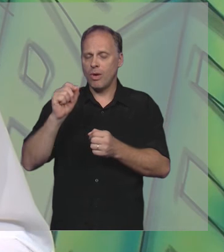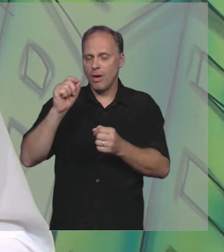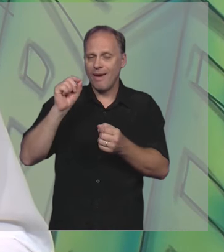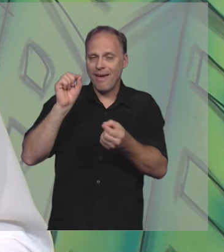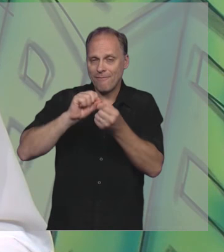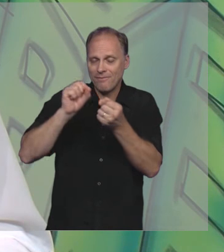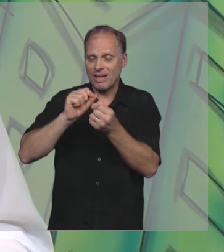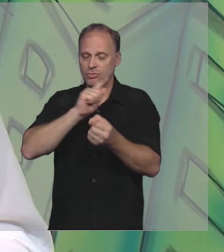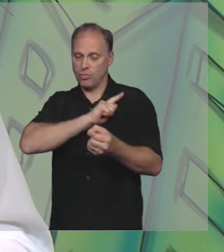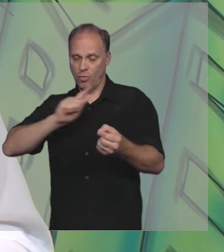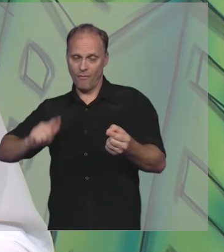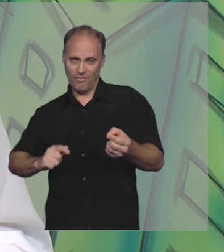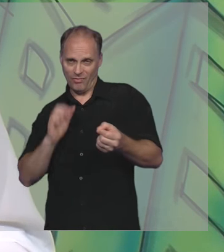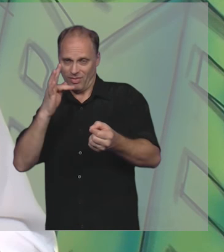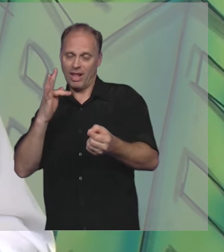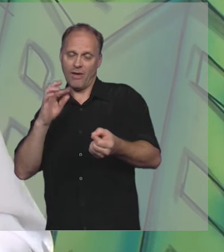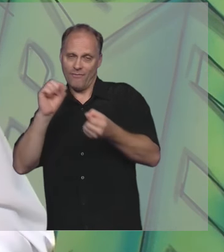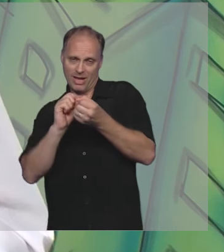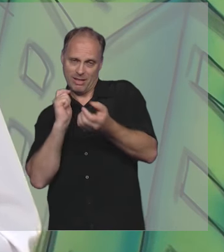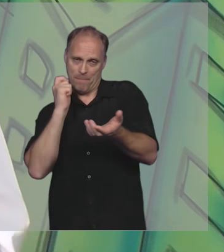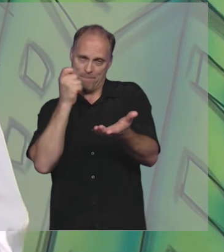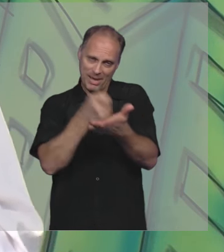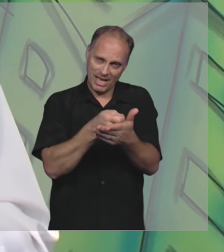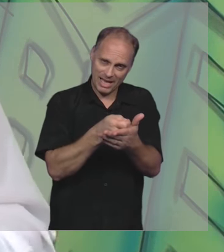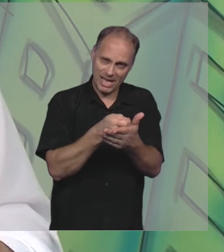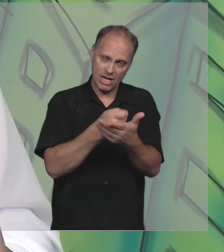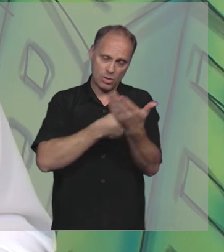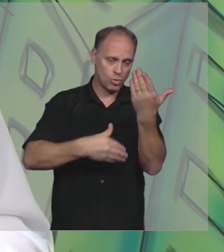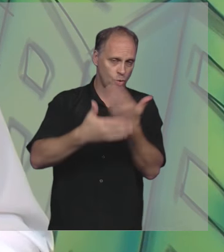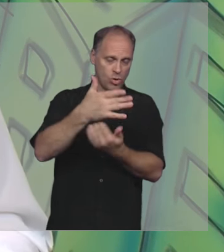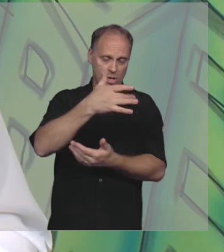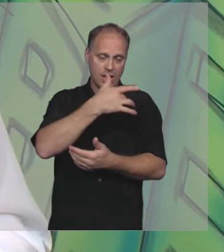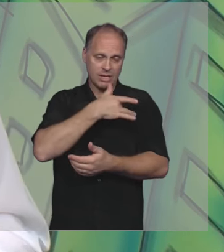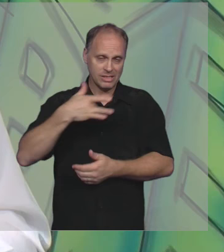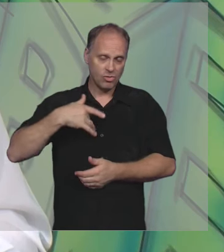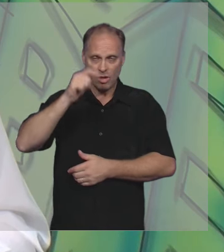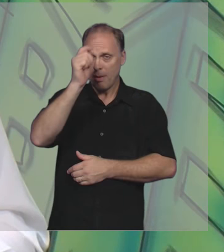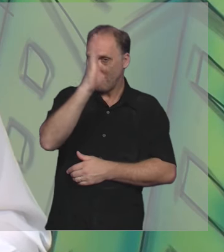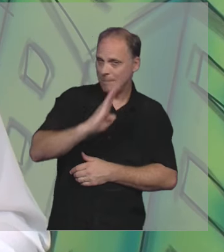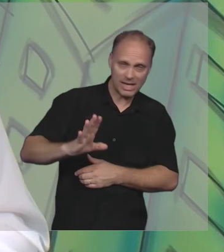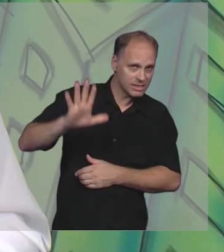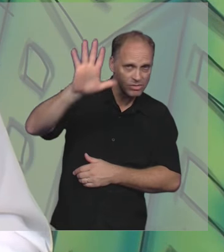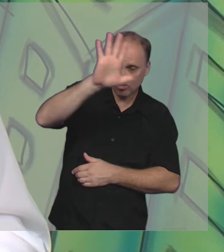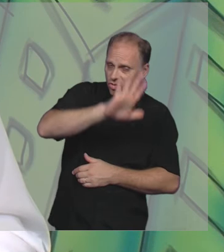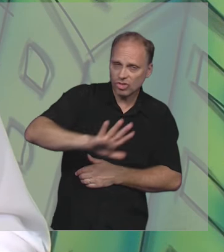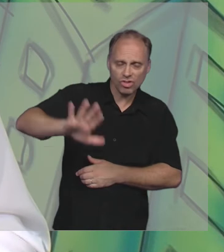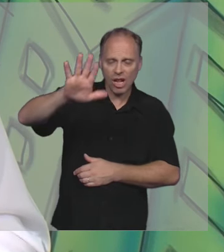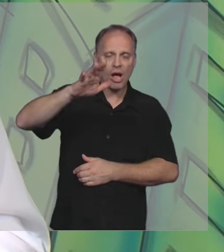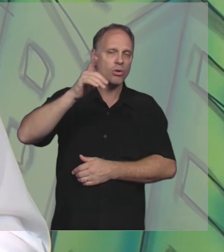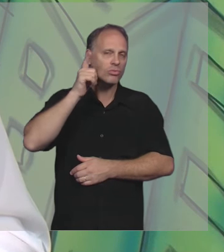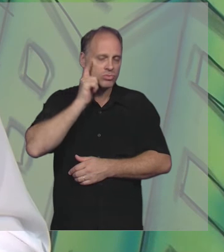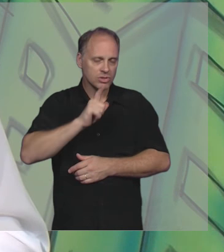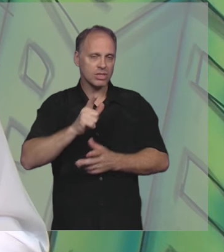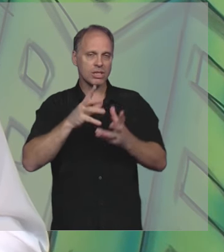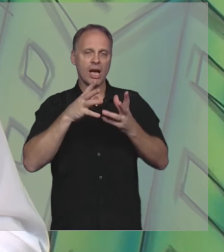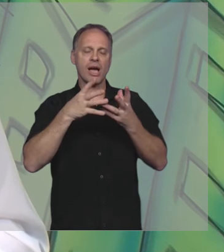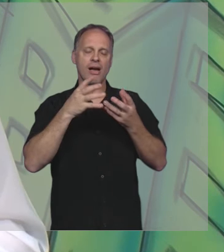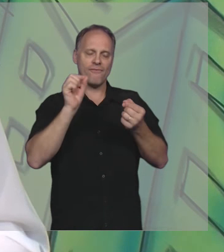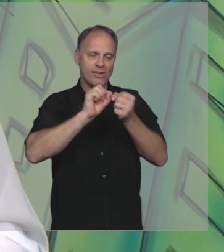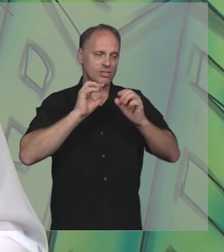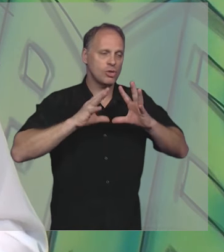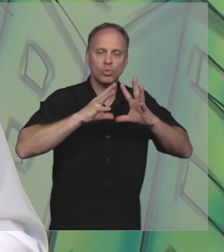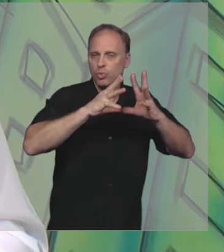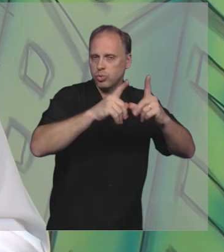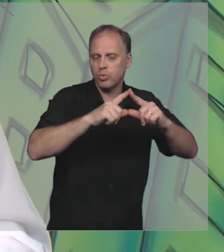que o governo federal faz a todas as áreas do Brasil, ela consiga comportar isso. Então, nós